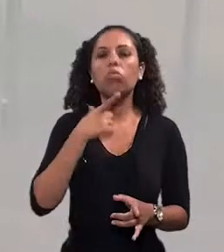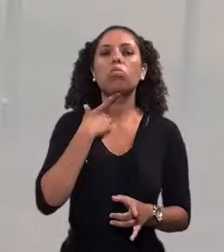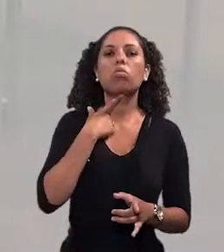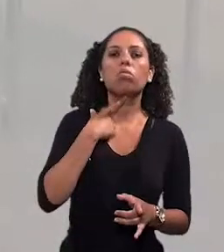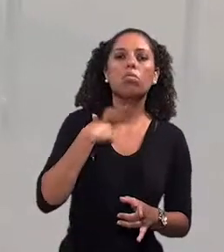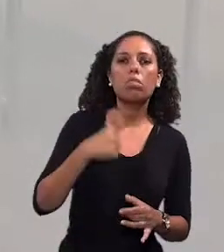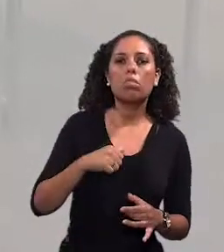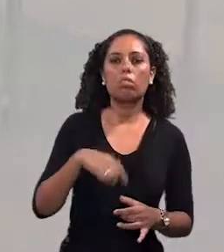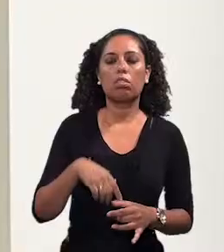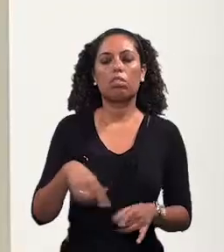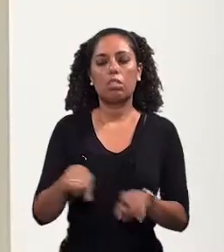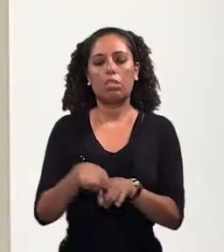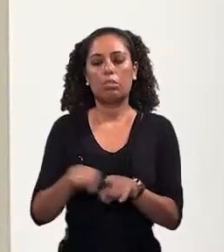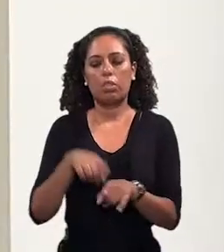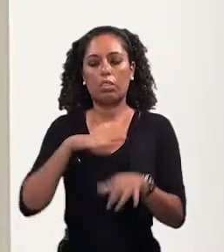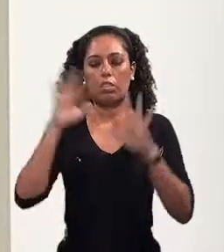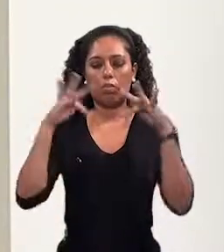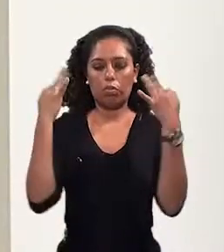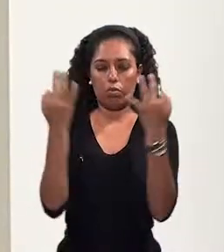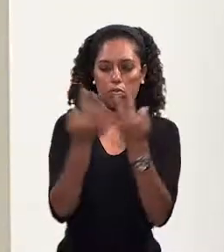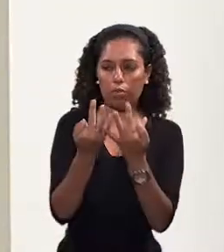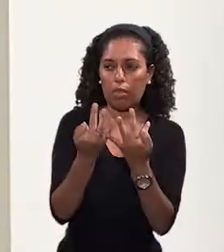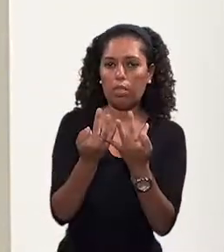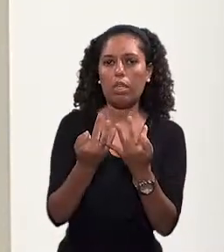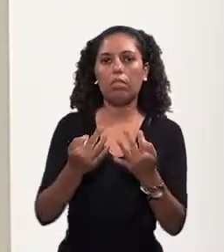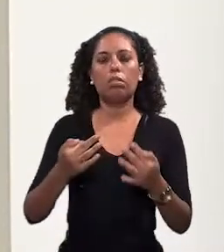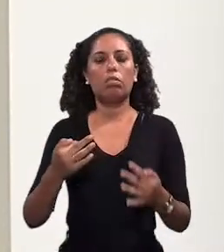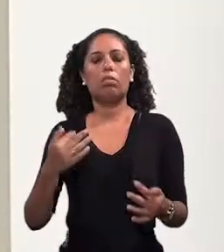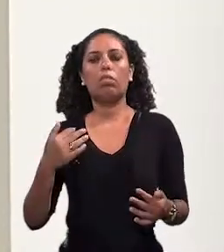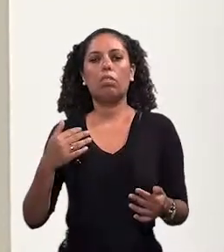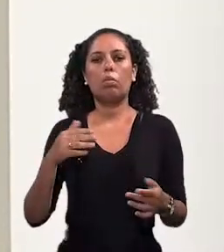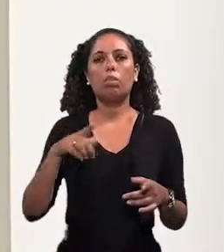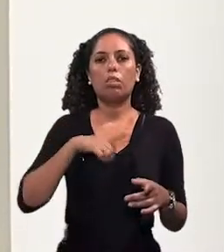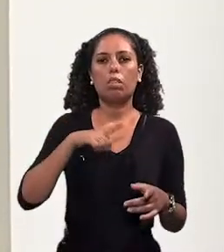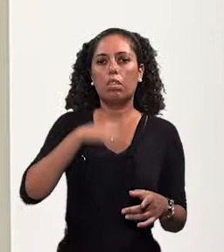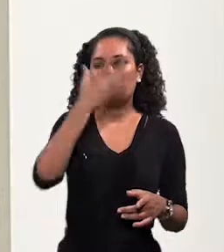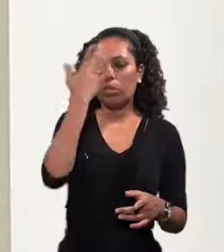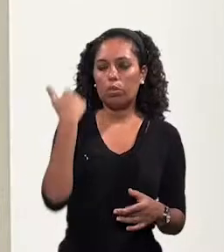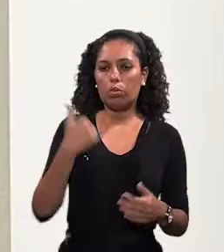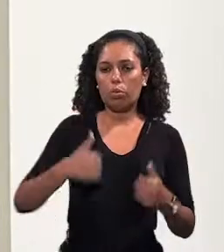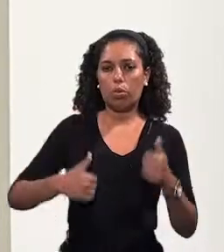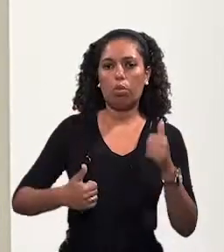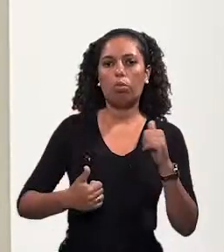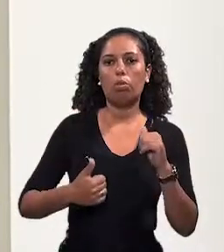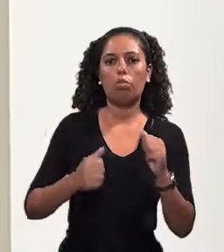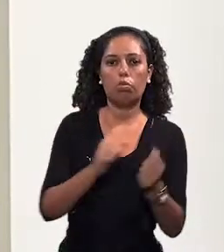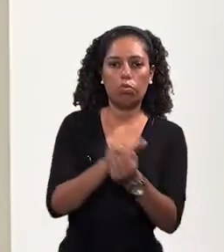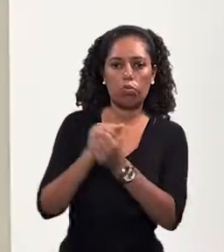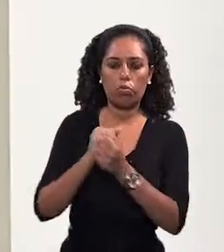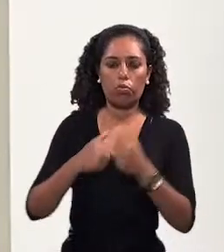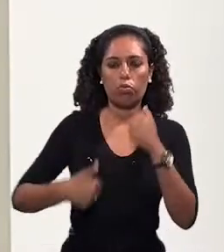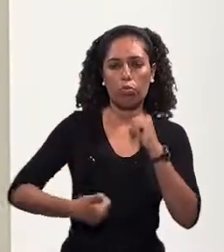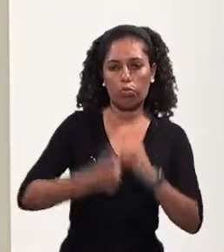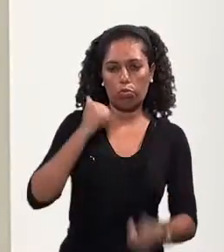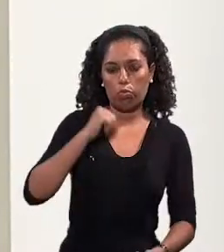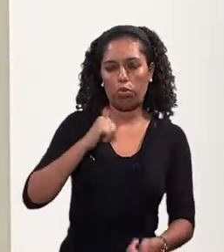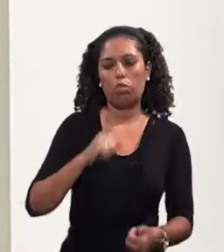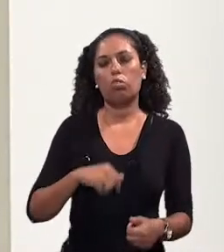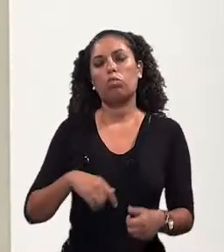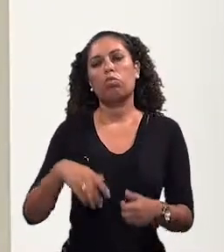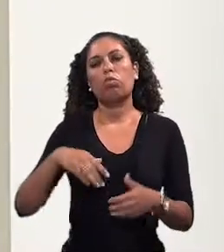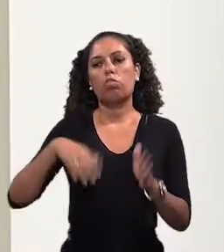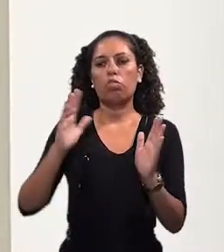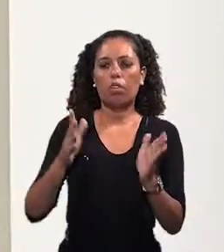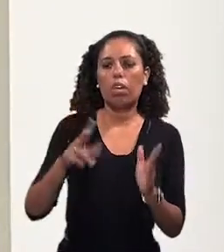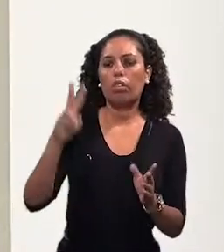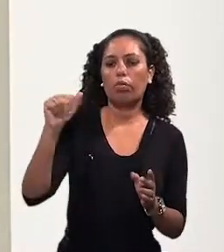também tenho familiares, tenho um cunhado que joga na categoria de base de times profissionais. No Flamengo mesmo? Não, joga no Botafogo, já jogou no Fluminense,